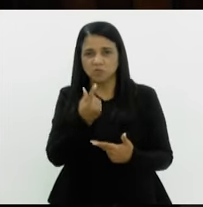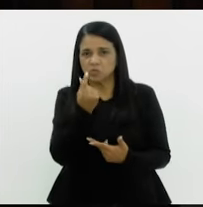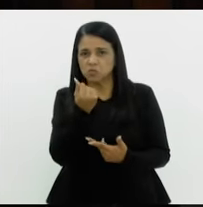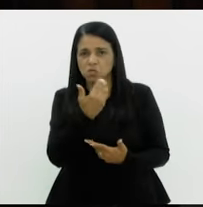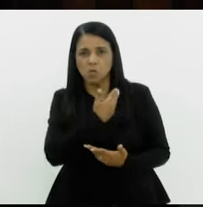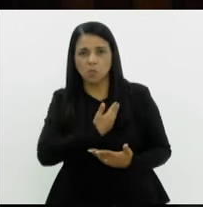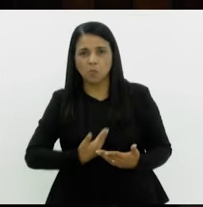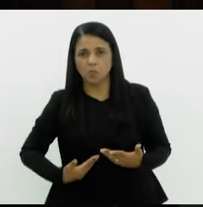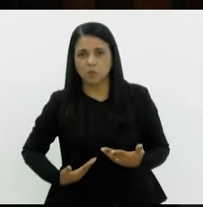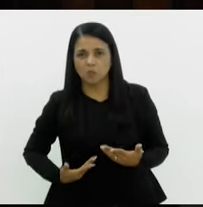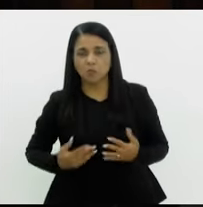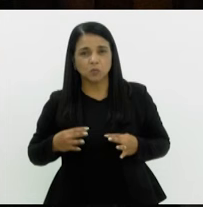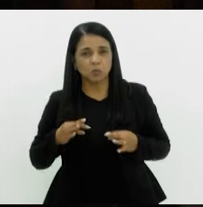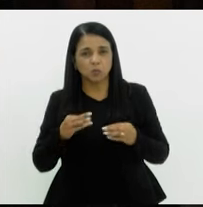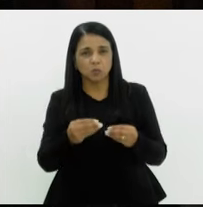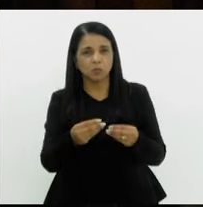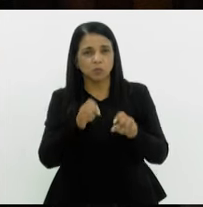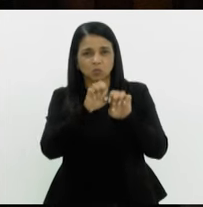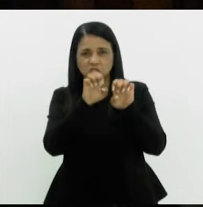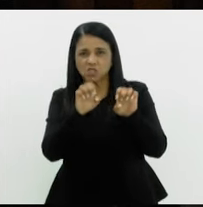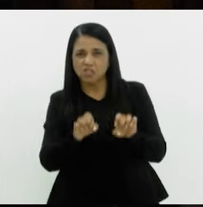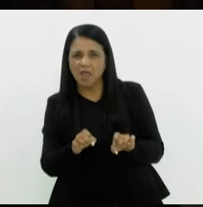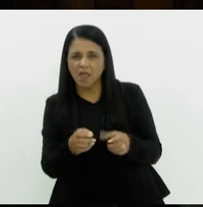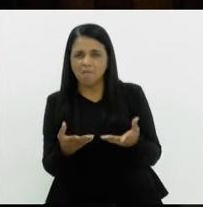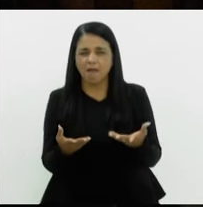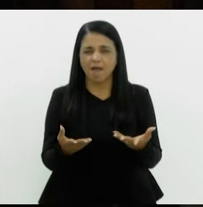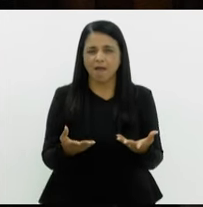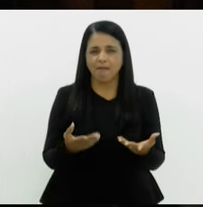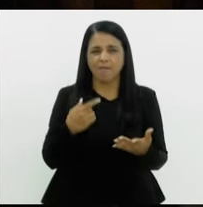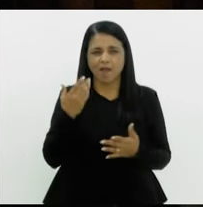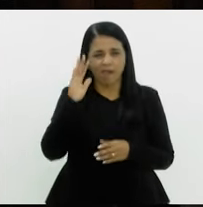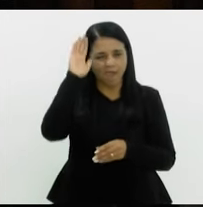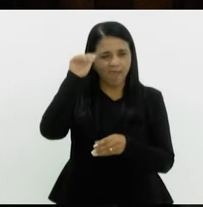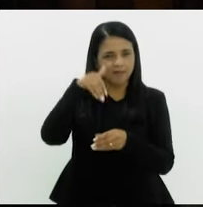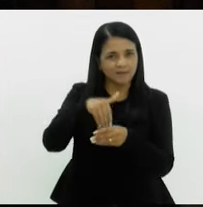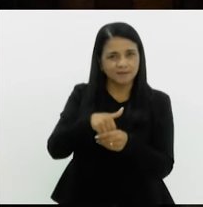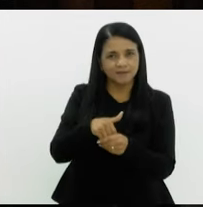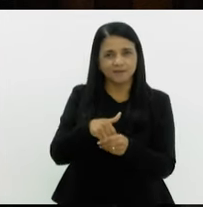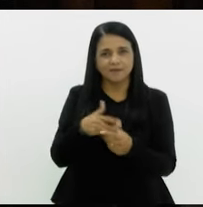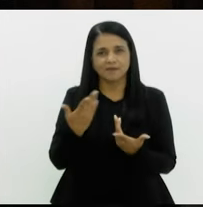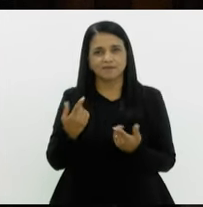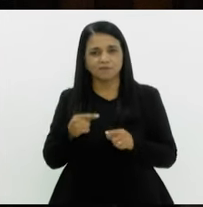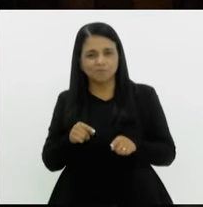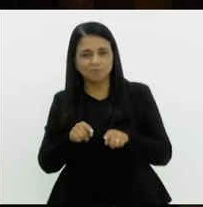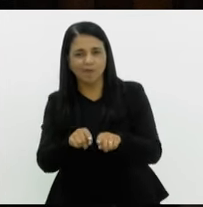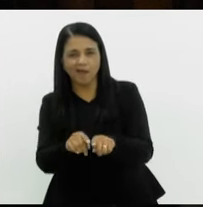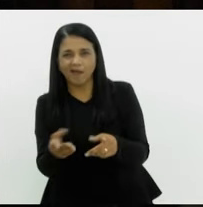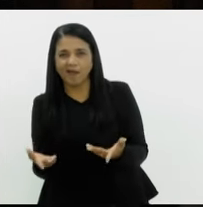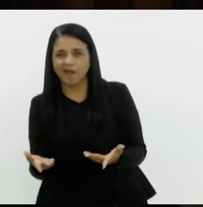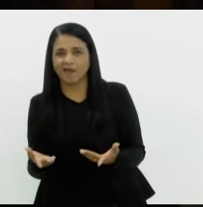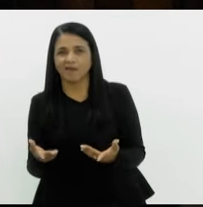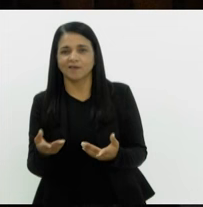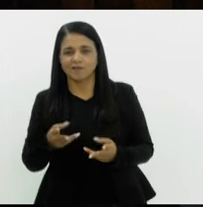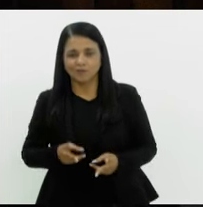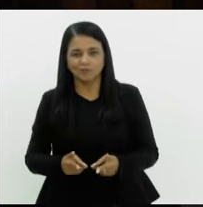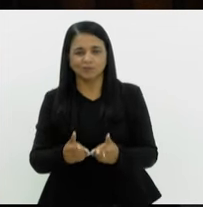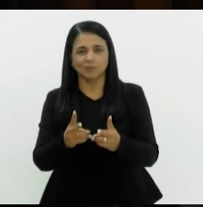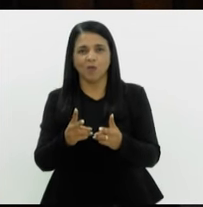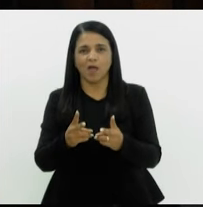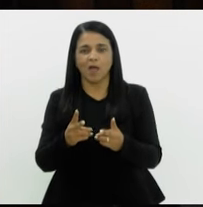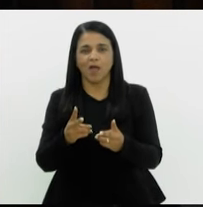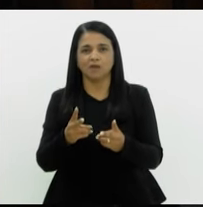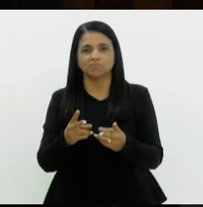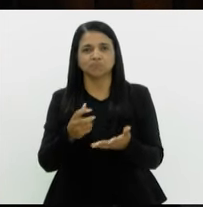público, formar todo tipo de esquema para se reeleger ou para eleger seus parceiros e depois continuar impunemente.